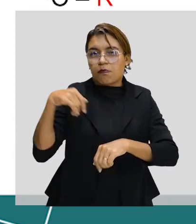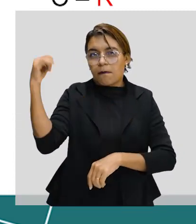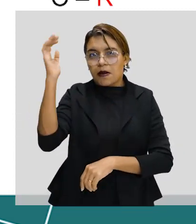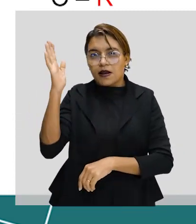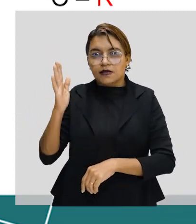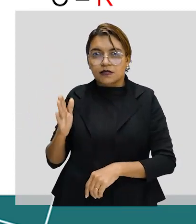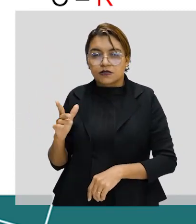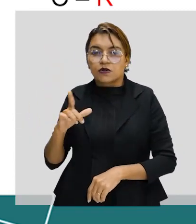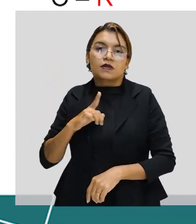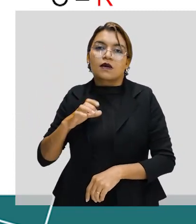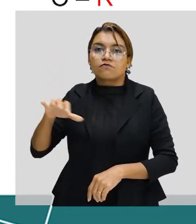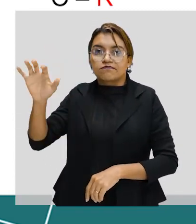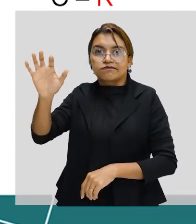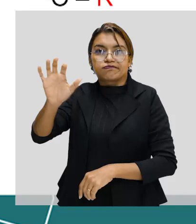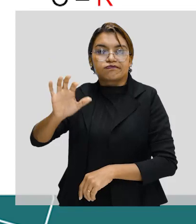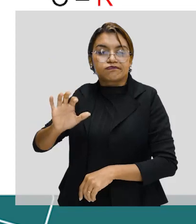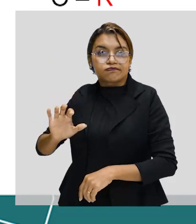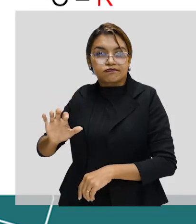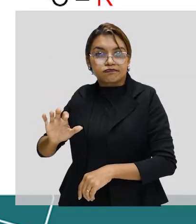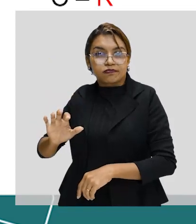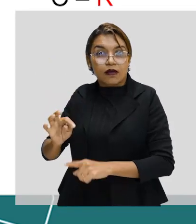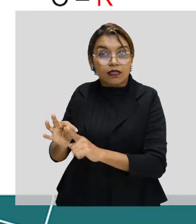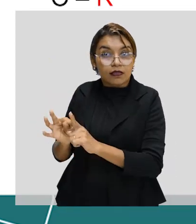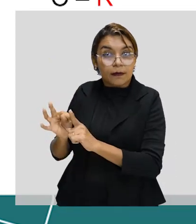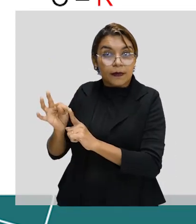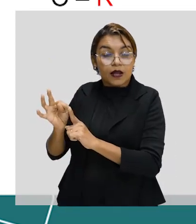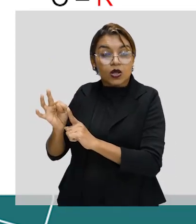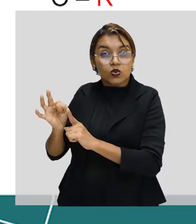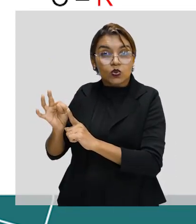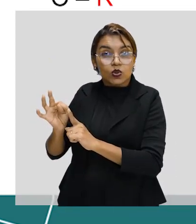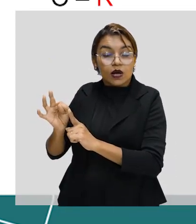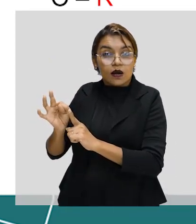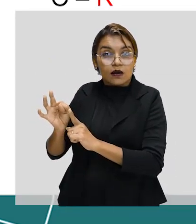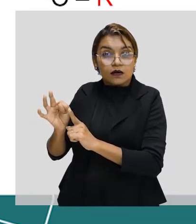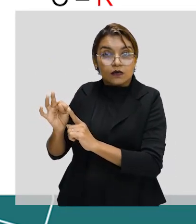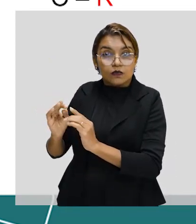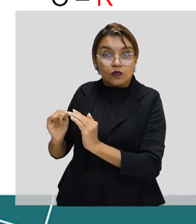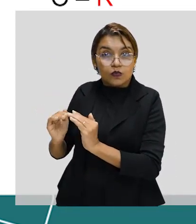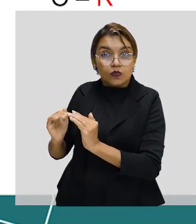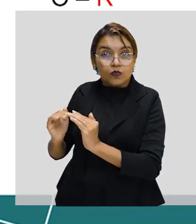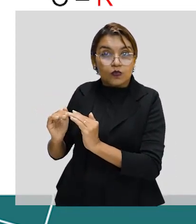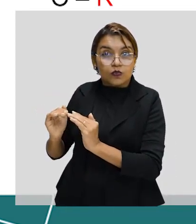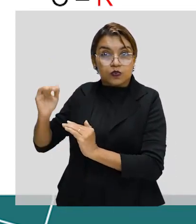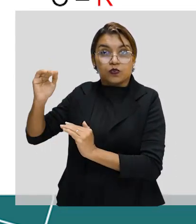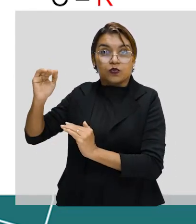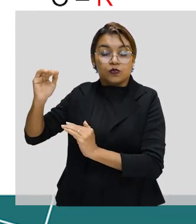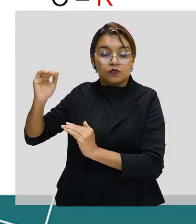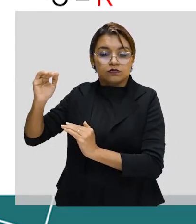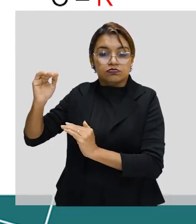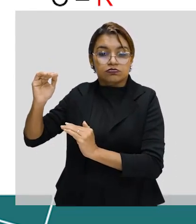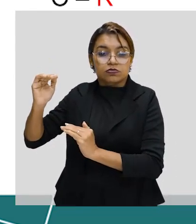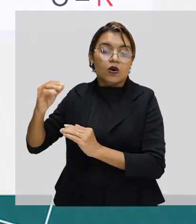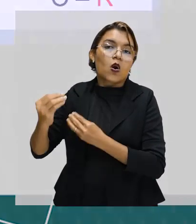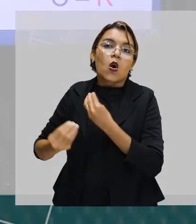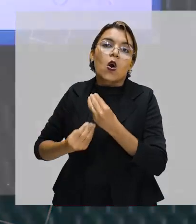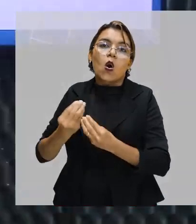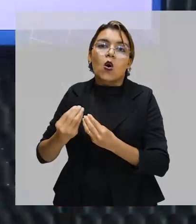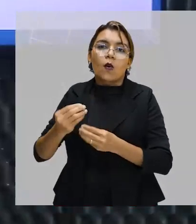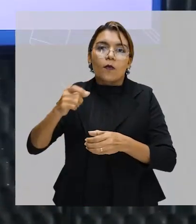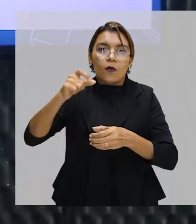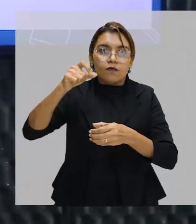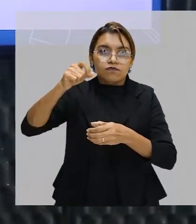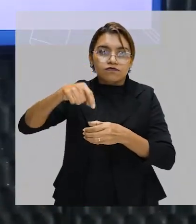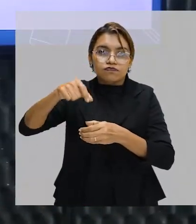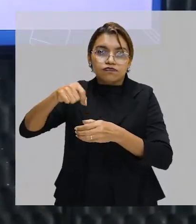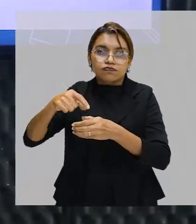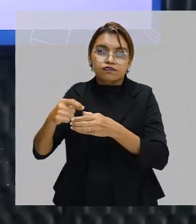quê? Altas temperaturas. Isso não seria capaz de termos uma produção de morango